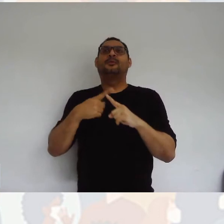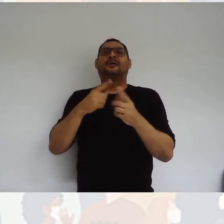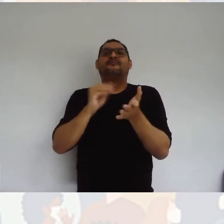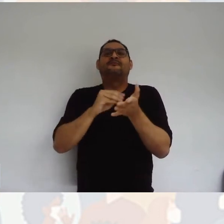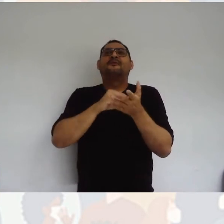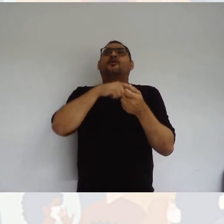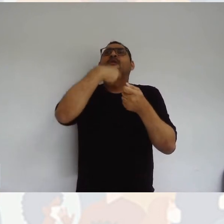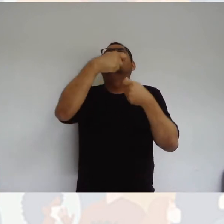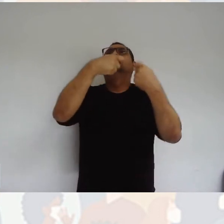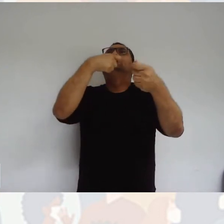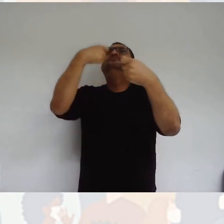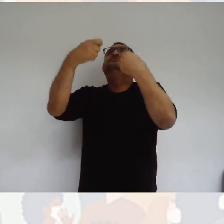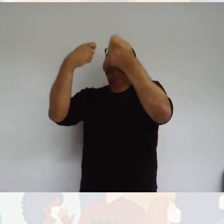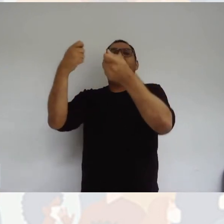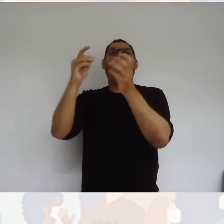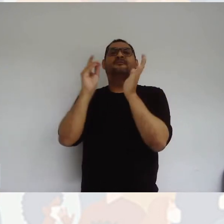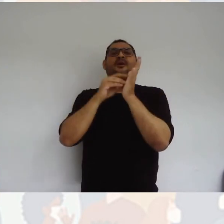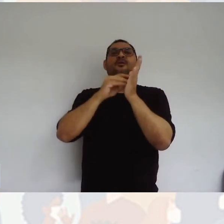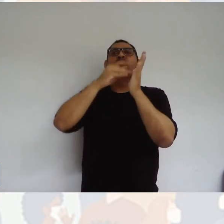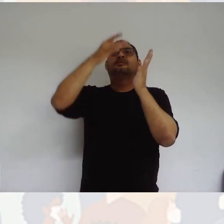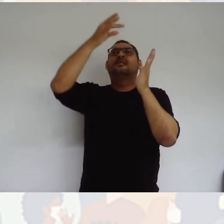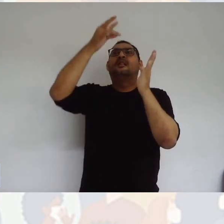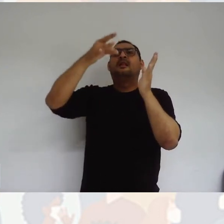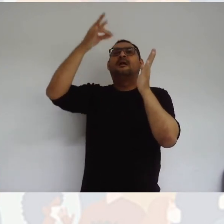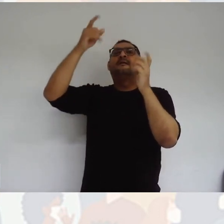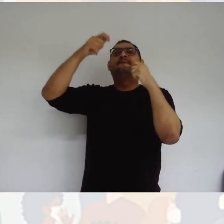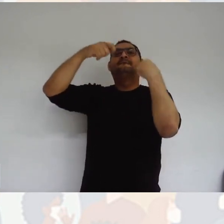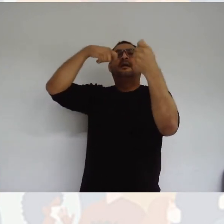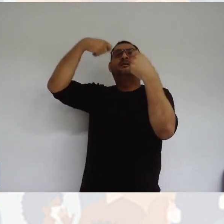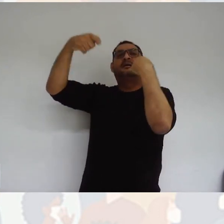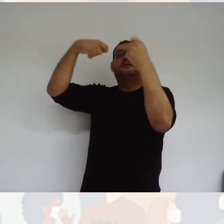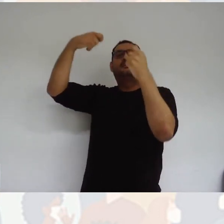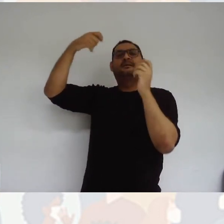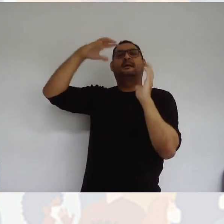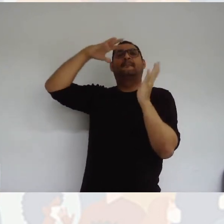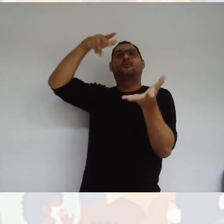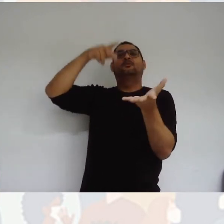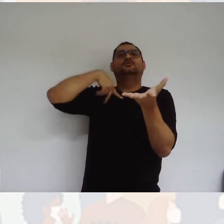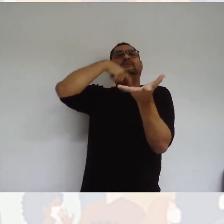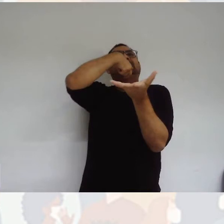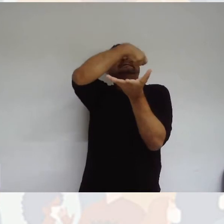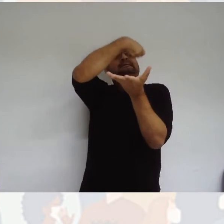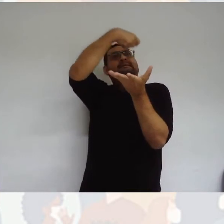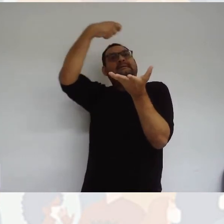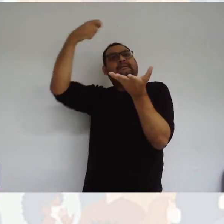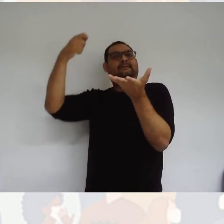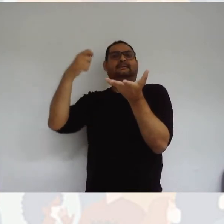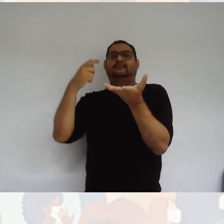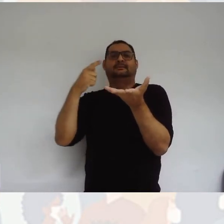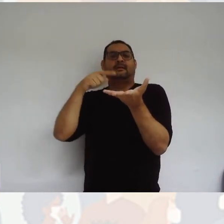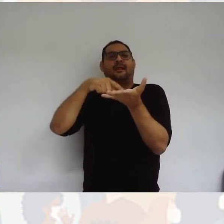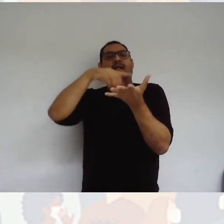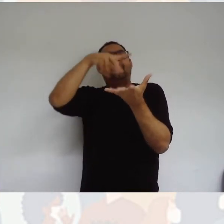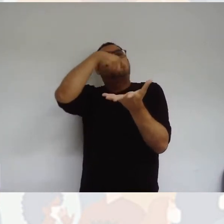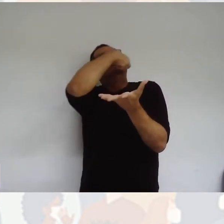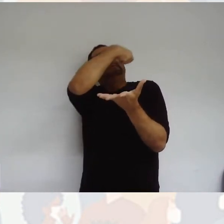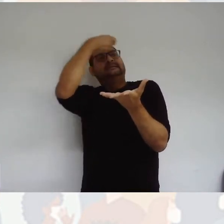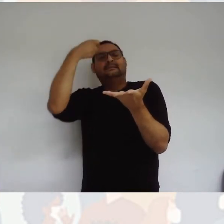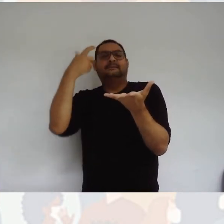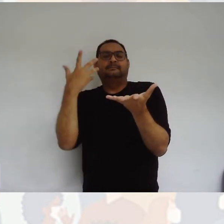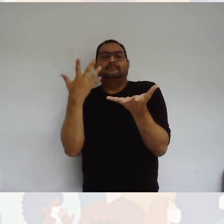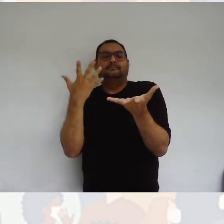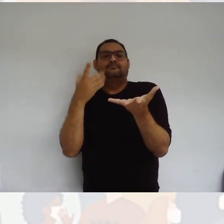classificando, estabelecendo perspectivas, né? E a gente faz isso, e os autores têm feito